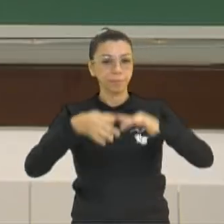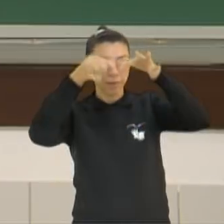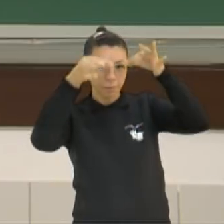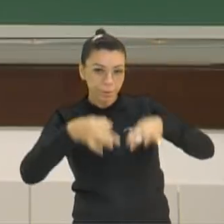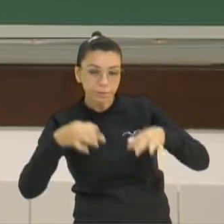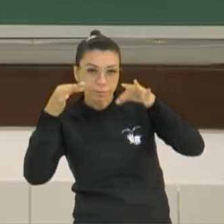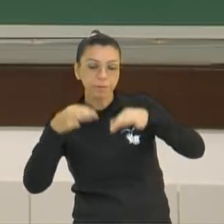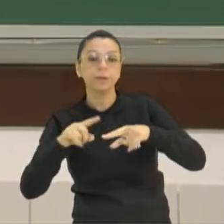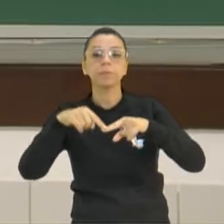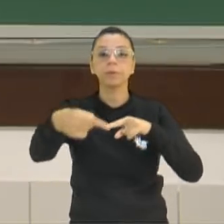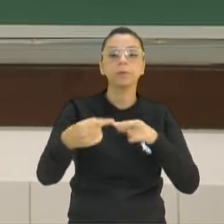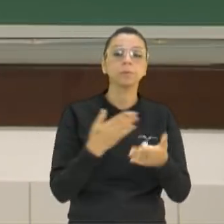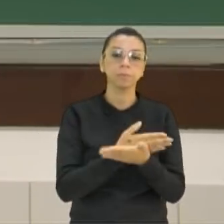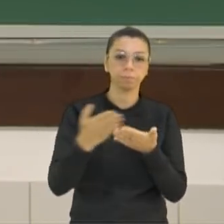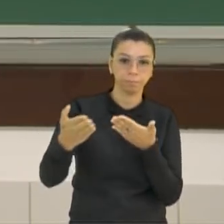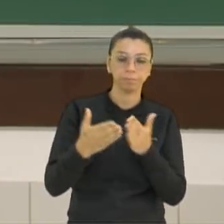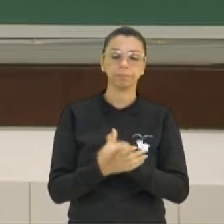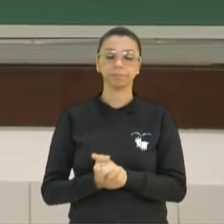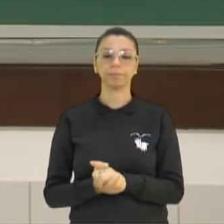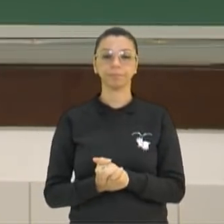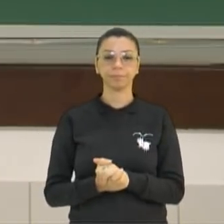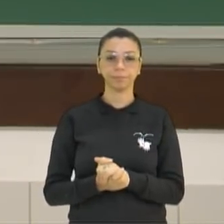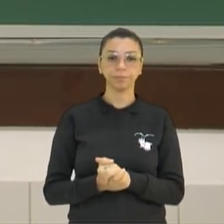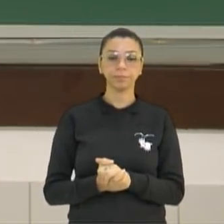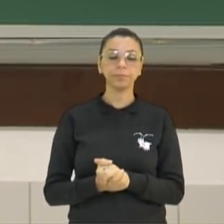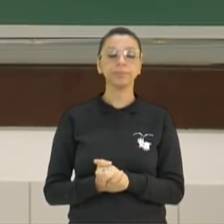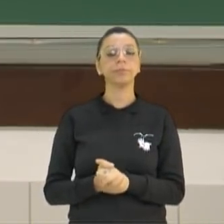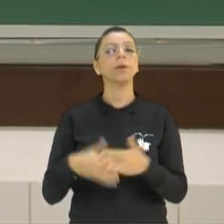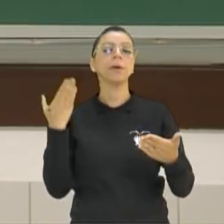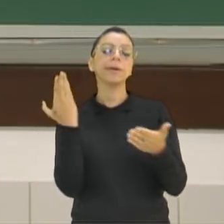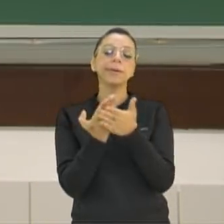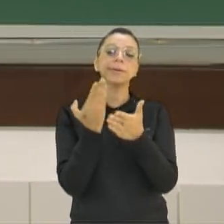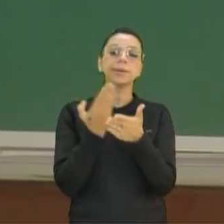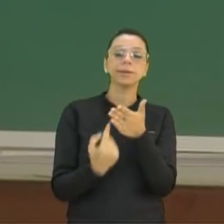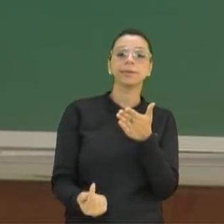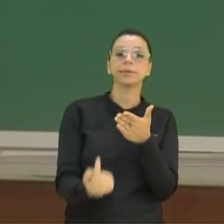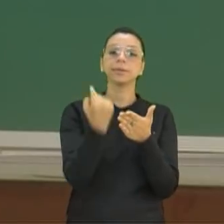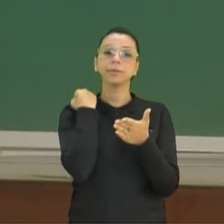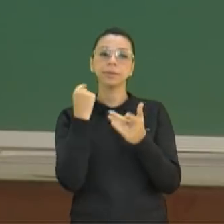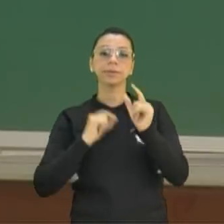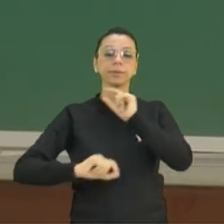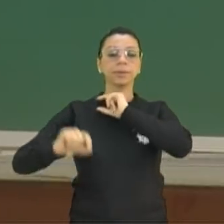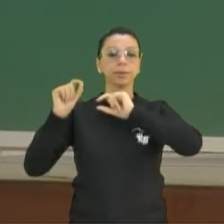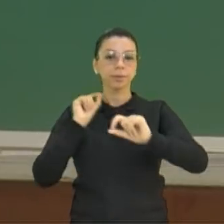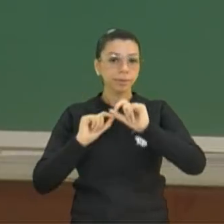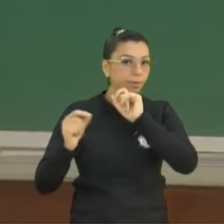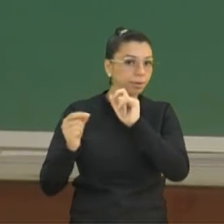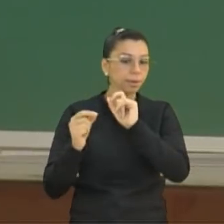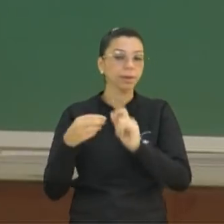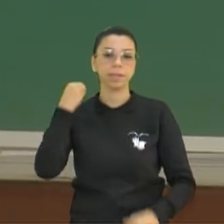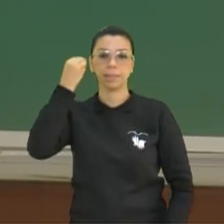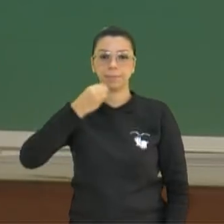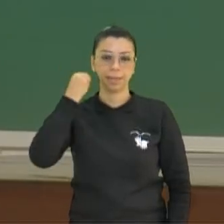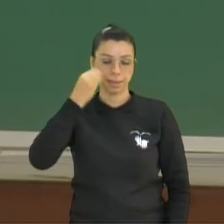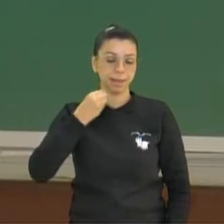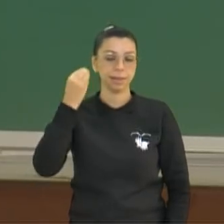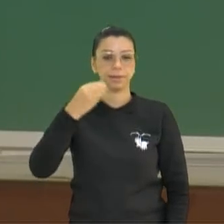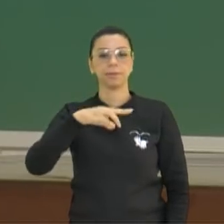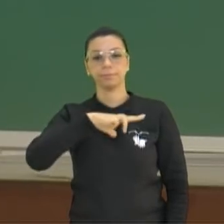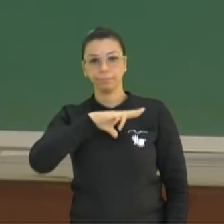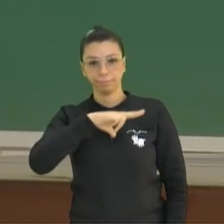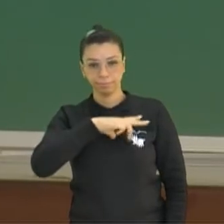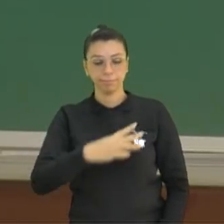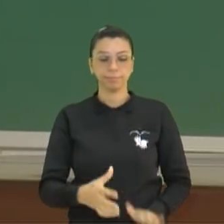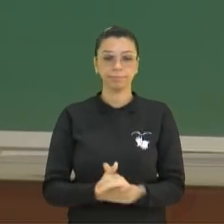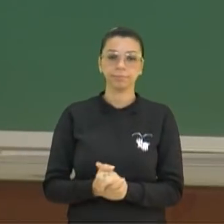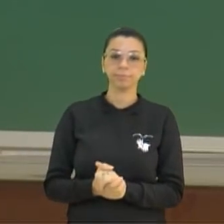gente começar. Então vamos. Na aula passada, a gente falou sobre as personal experience, né? As experiências